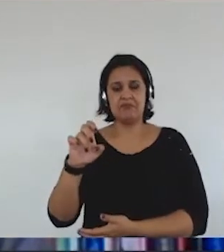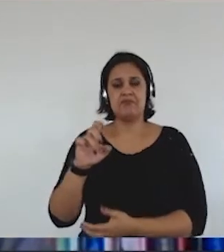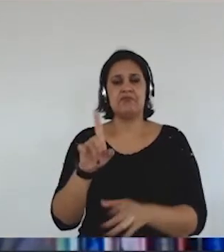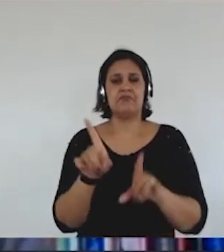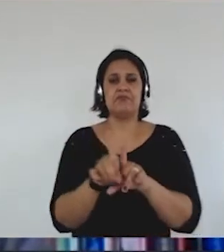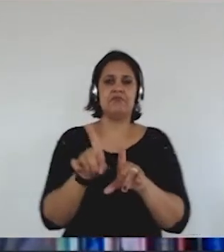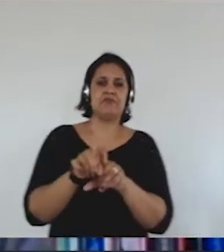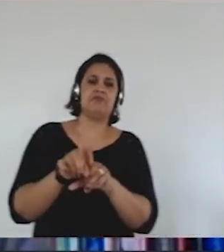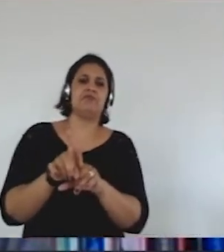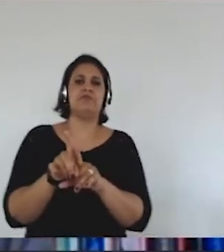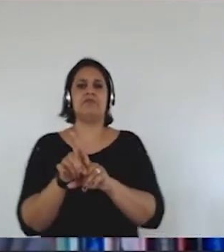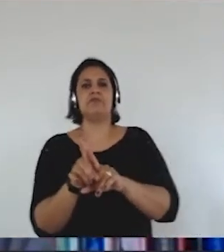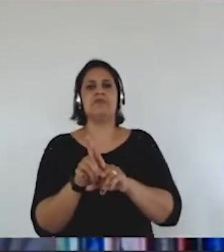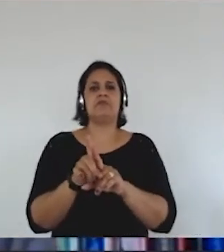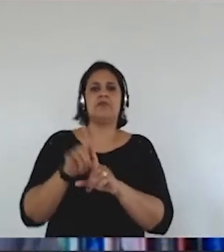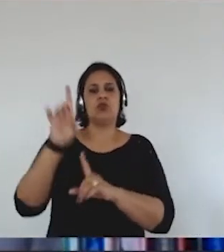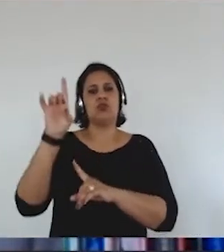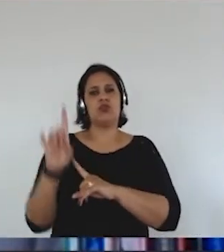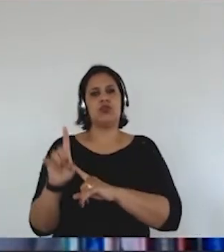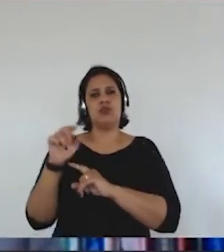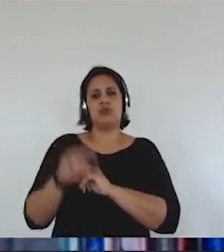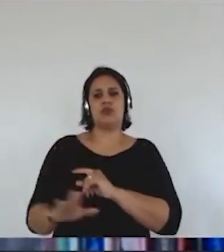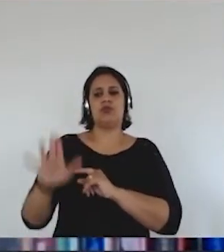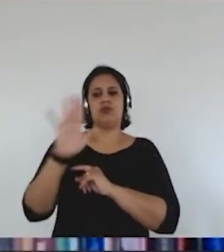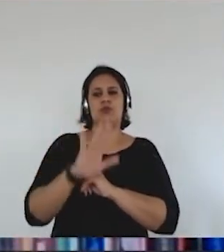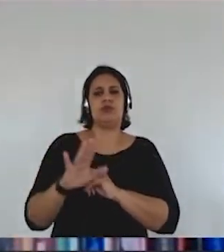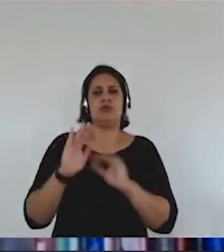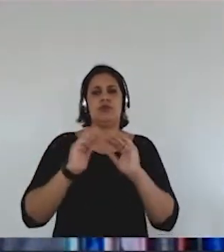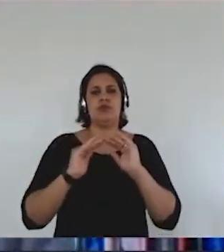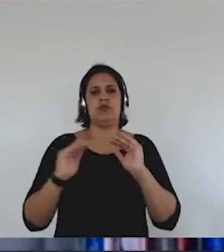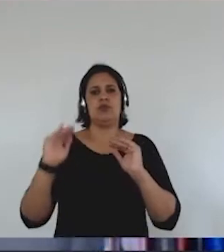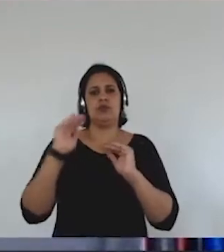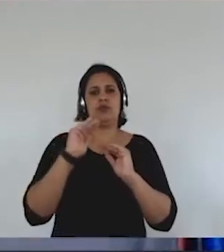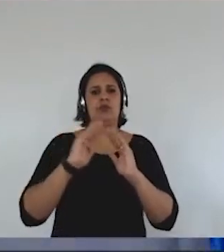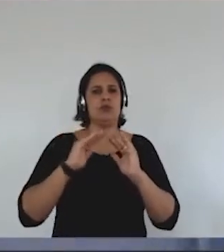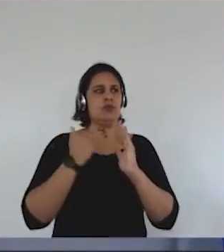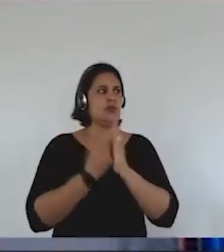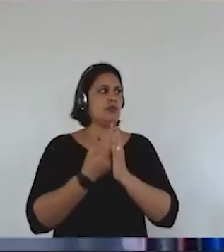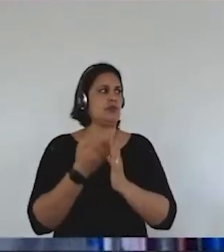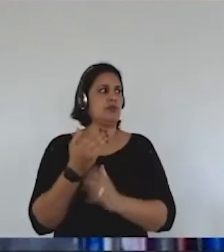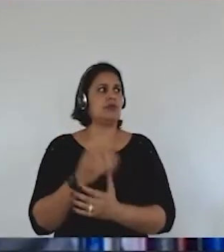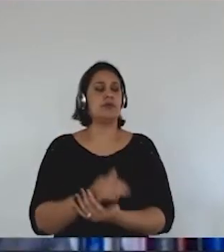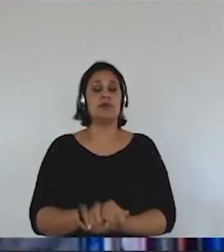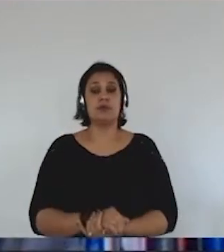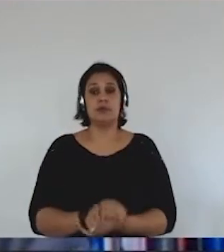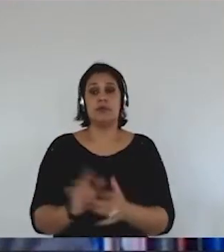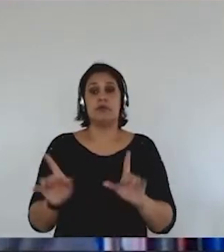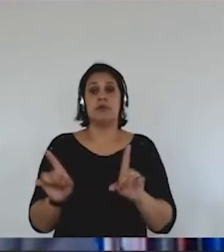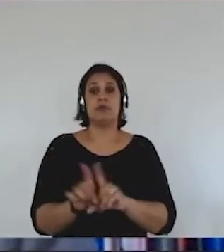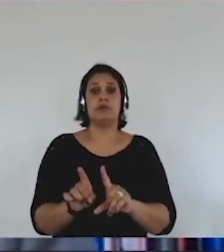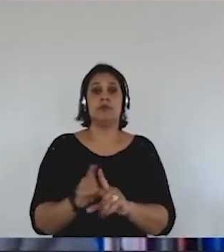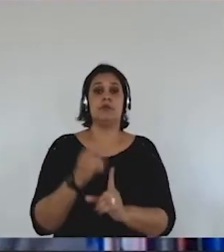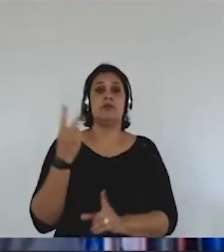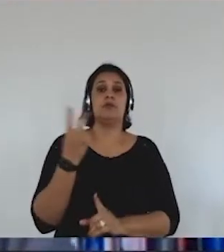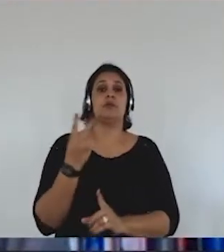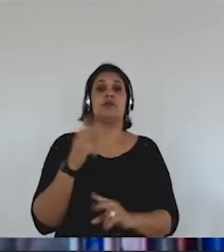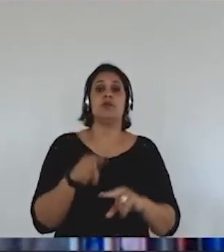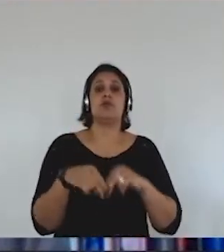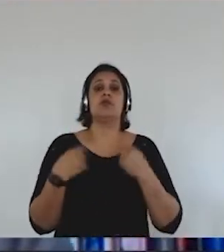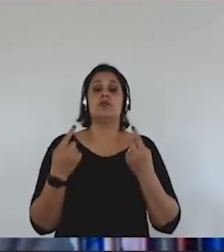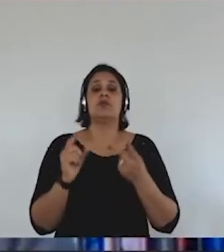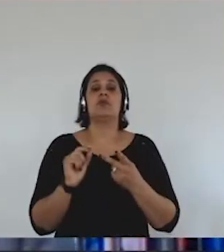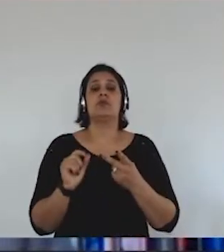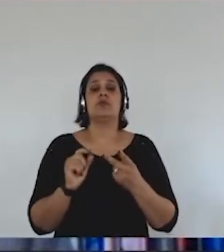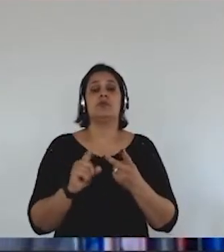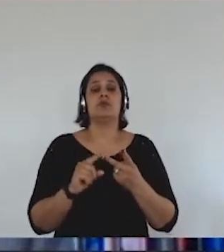diretor nacional da ESA, o Rony Duarte. E o segundo motivo é estar aqui ao